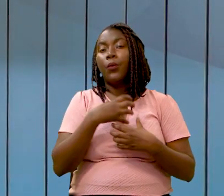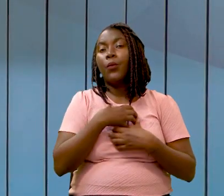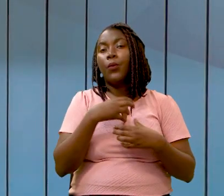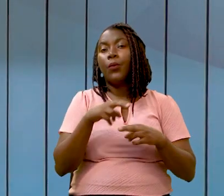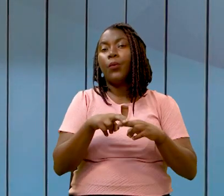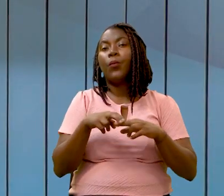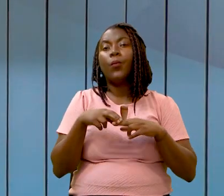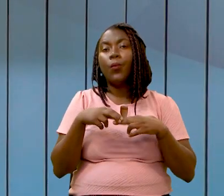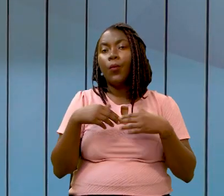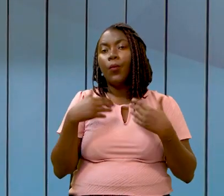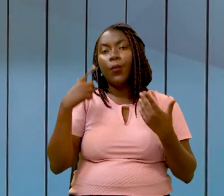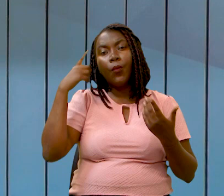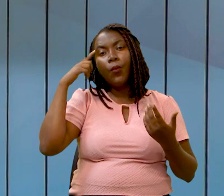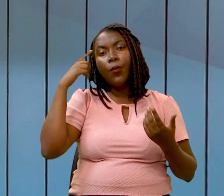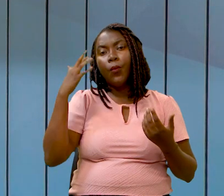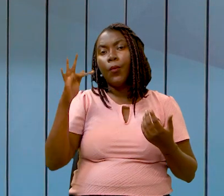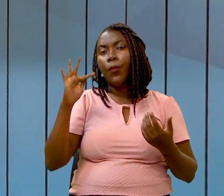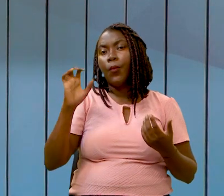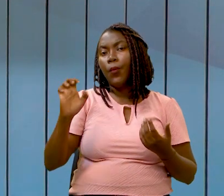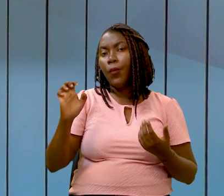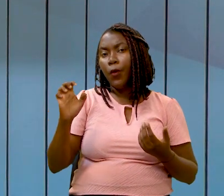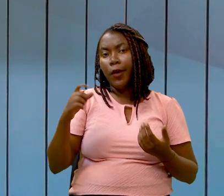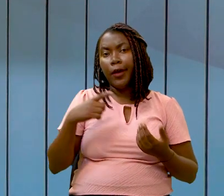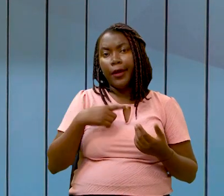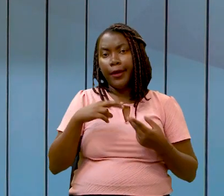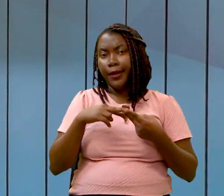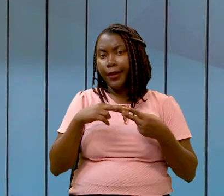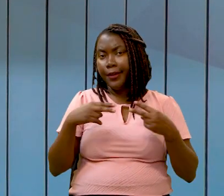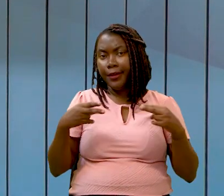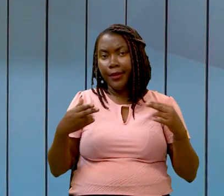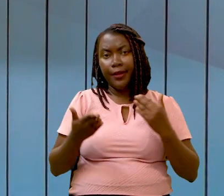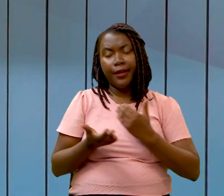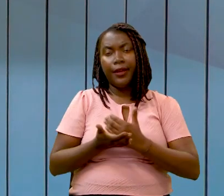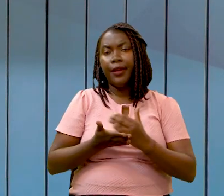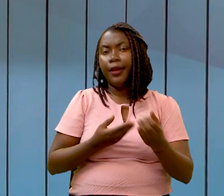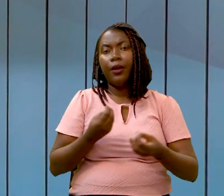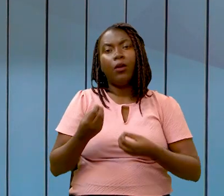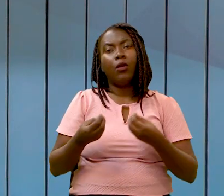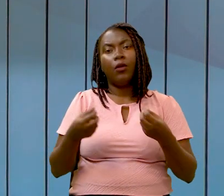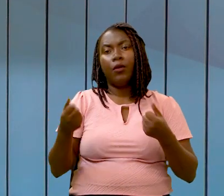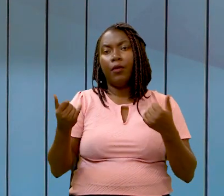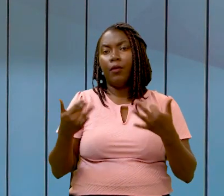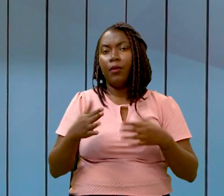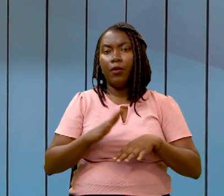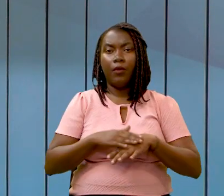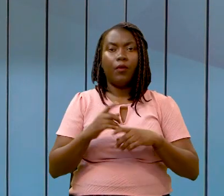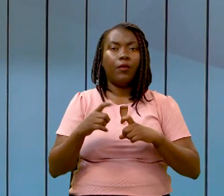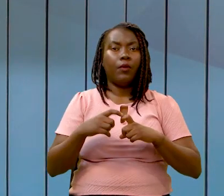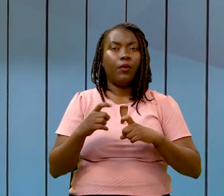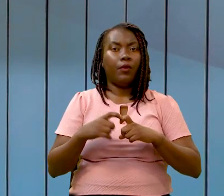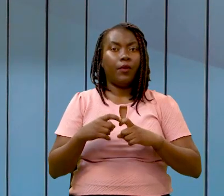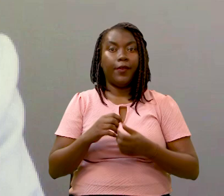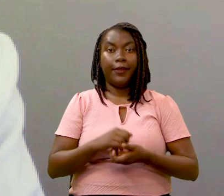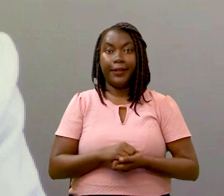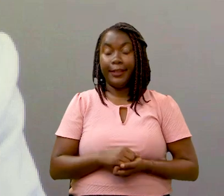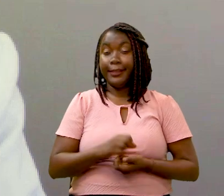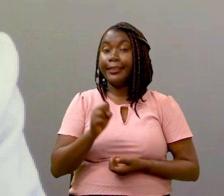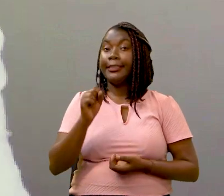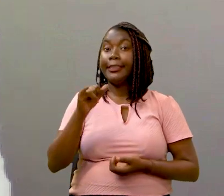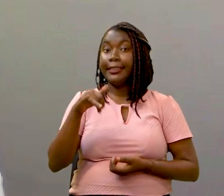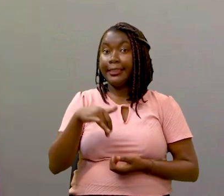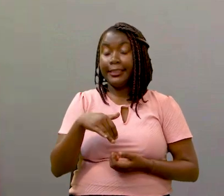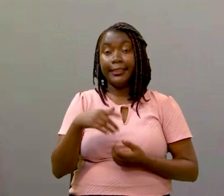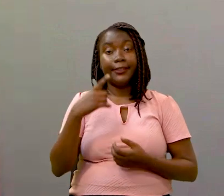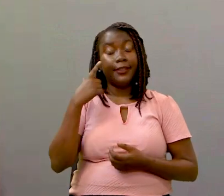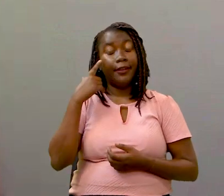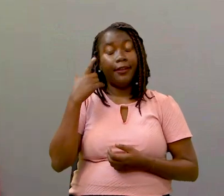da enxaqueca? Ela também tem uma origem genética? Como que isso é explicado, né, pelos médicos? Sim,